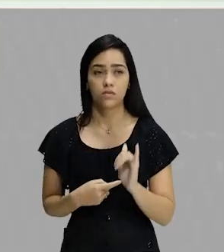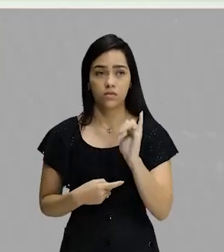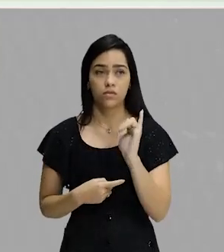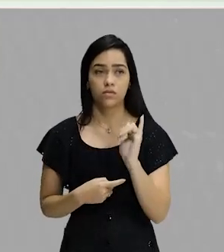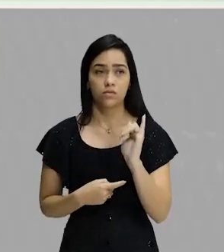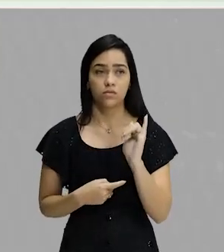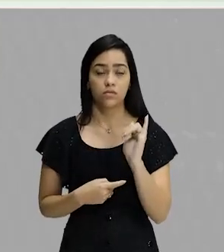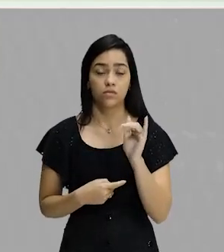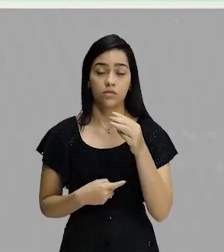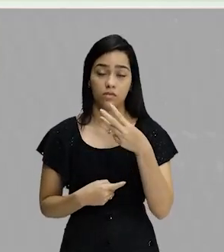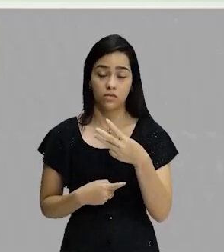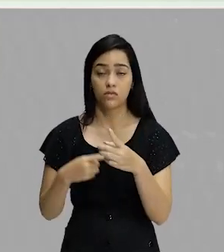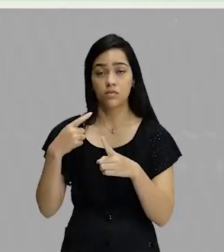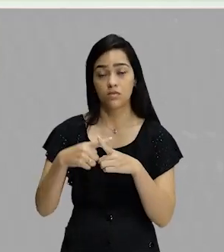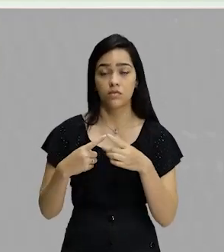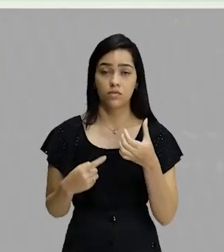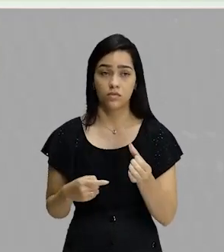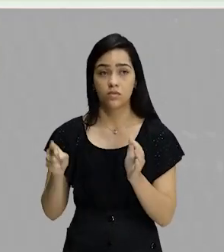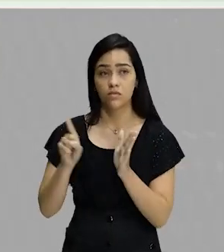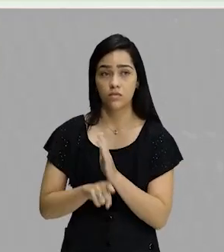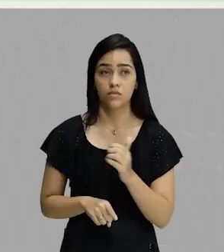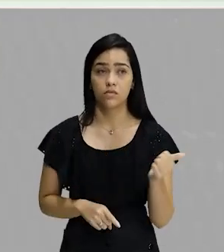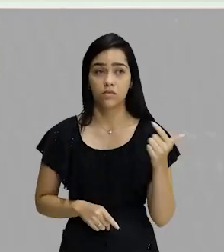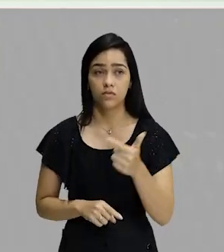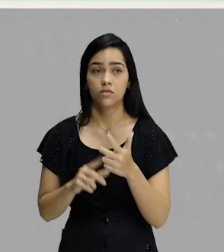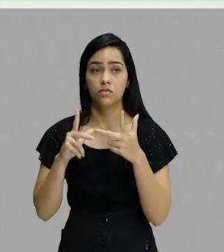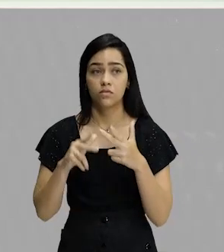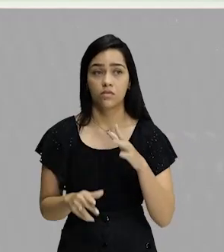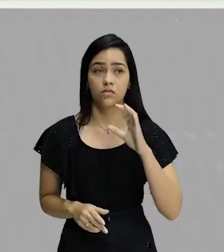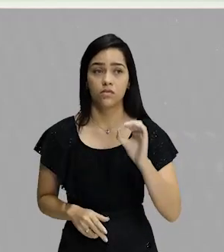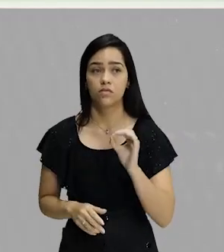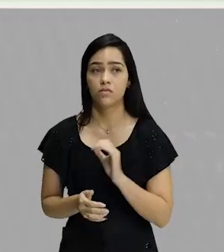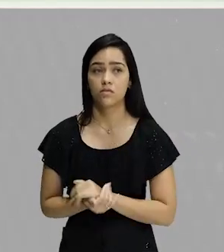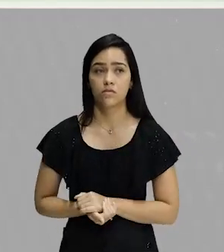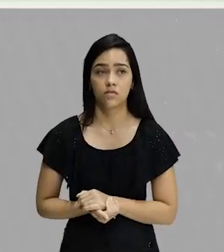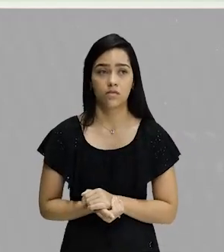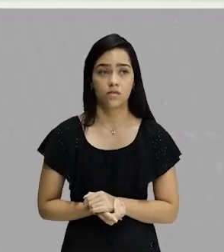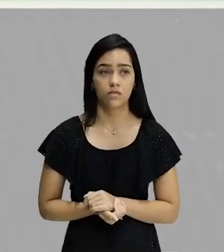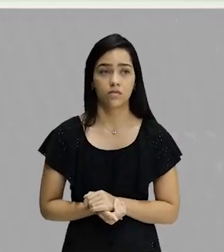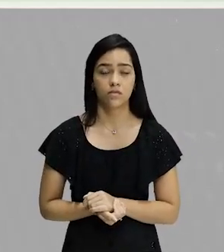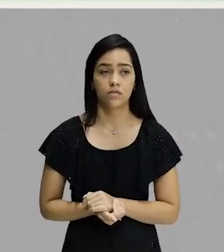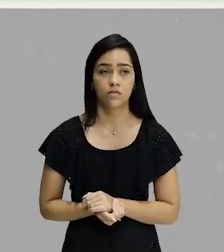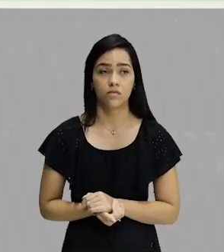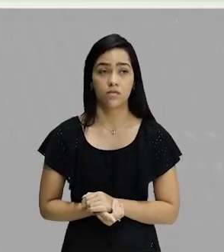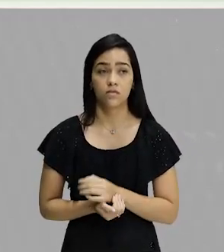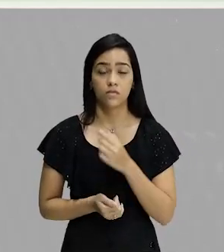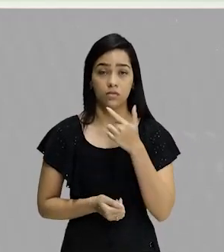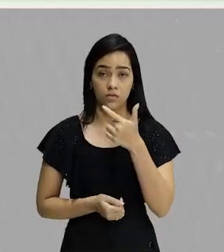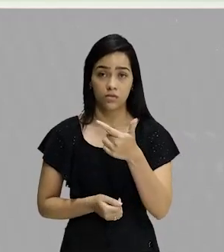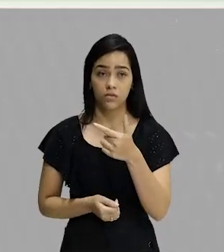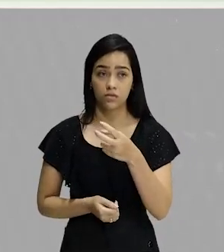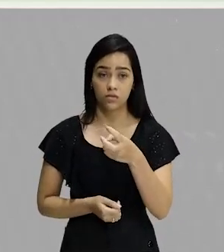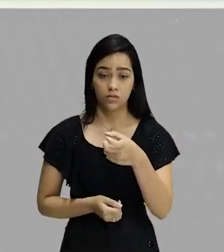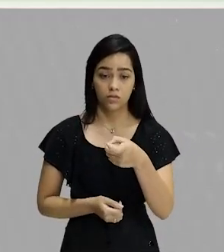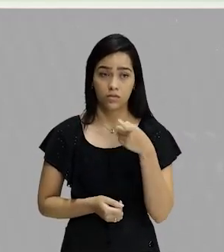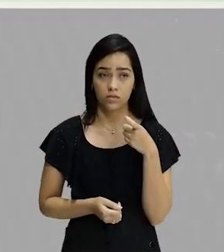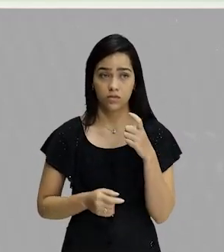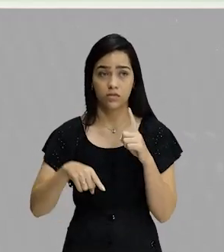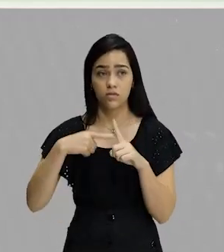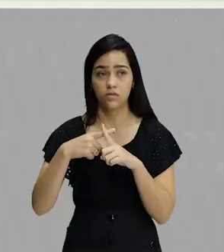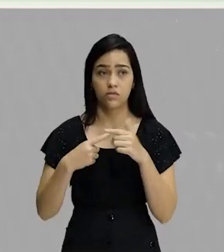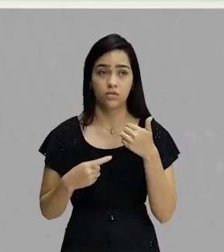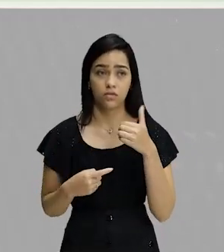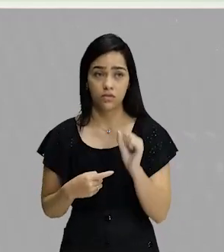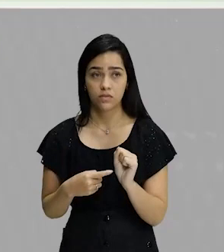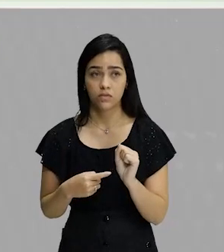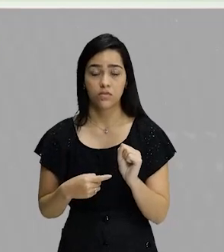vezes 6 menos 12 igual a 0. Eu vou ter 2x mais